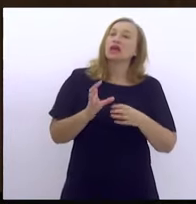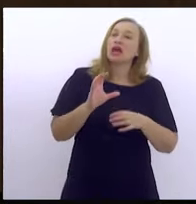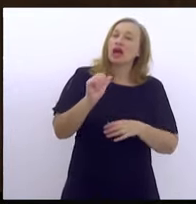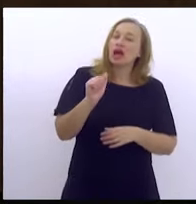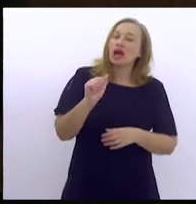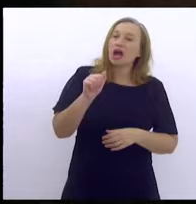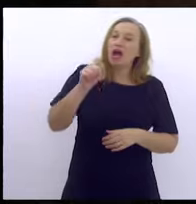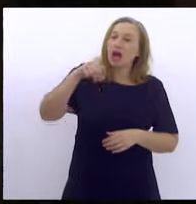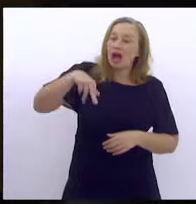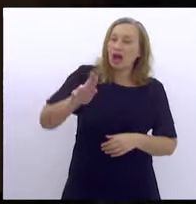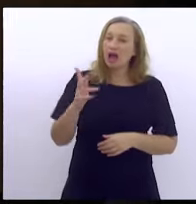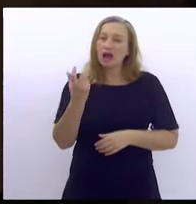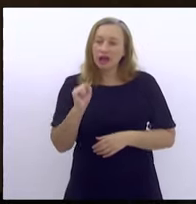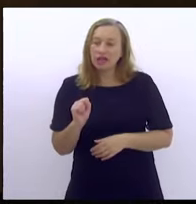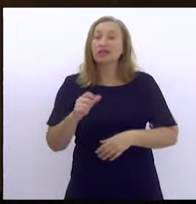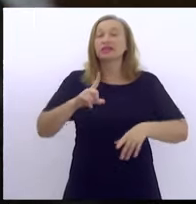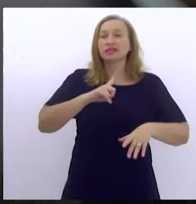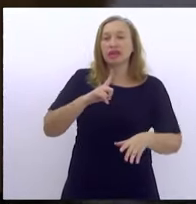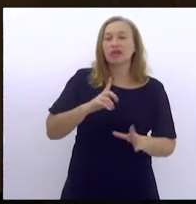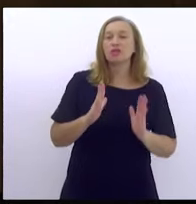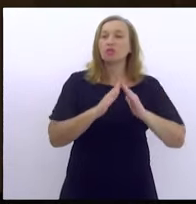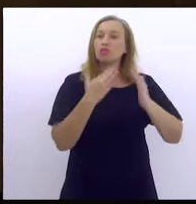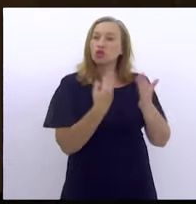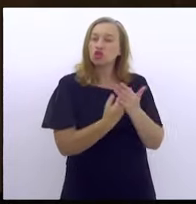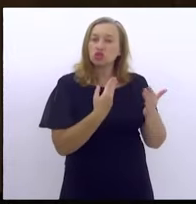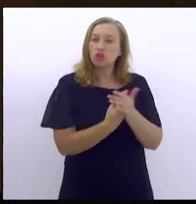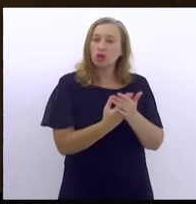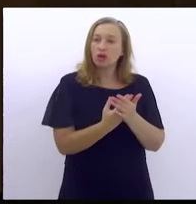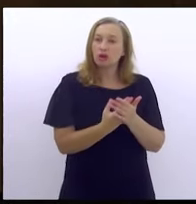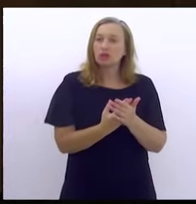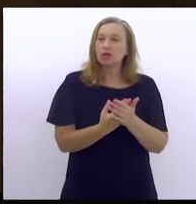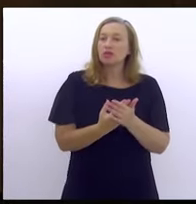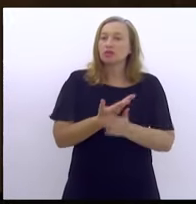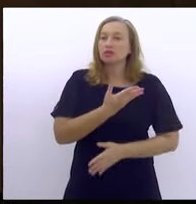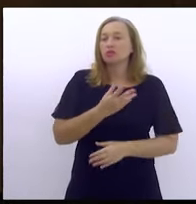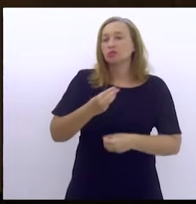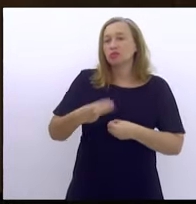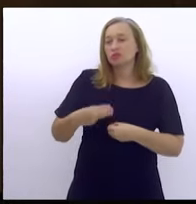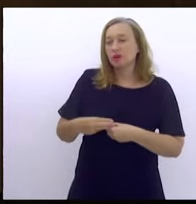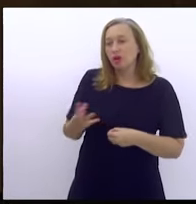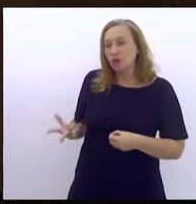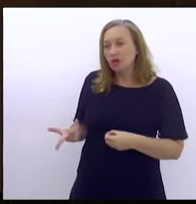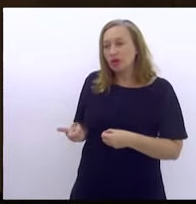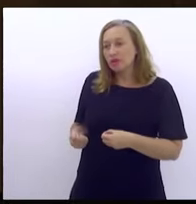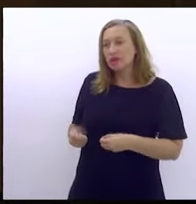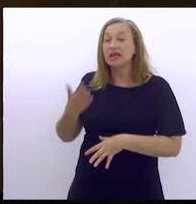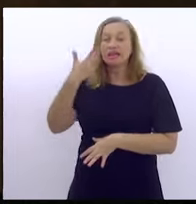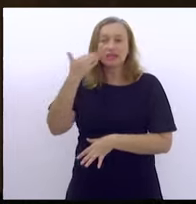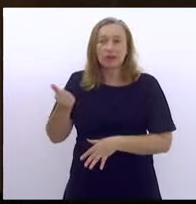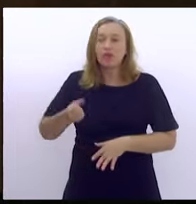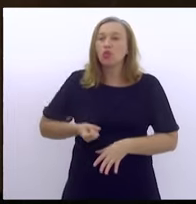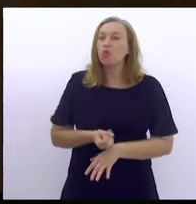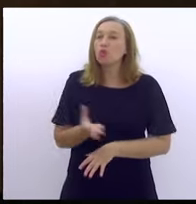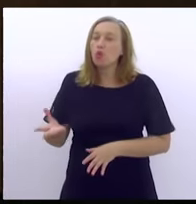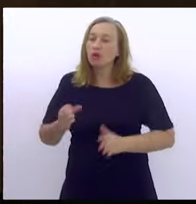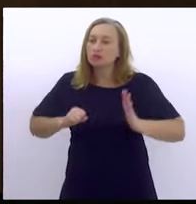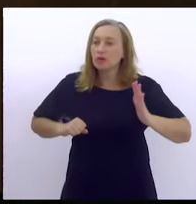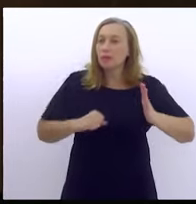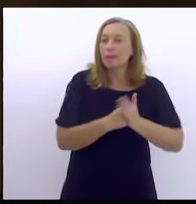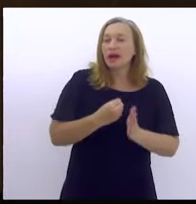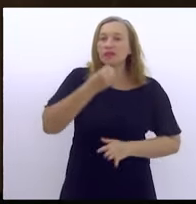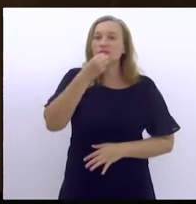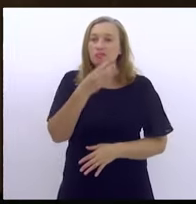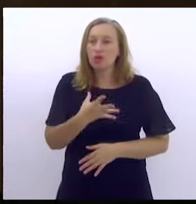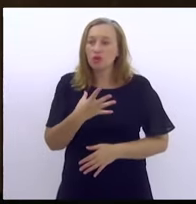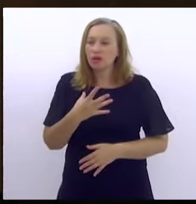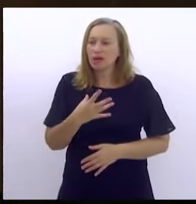uma escola municipal de altas habilidades e nós sabemos o quanto isso impacta